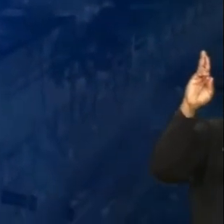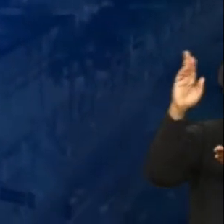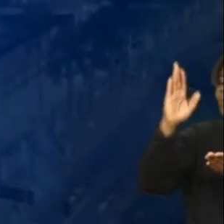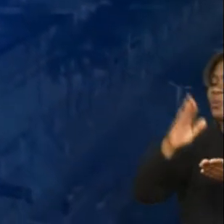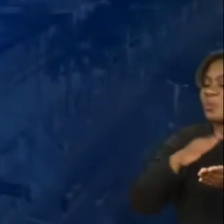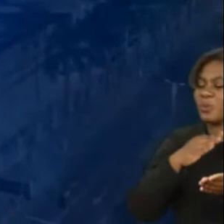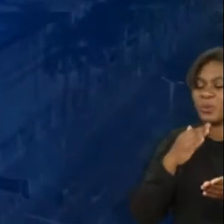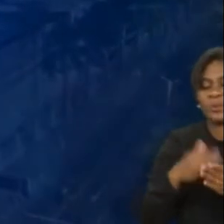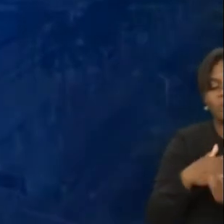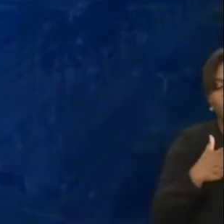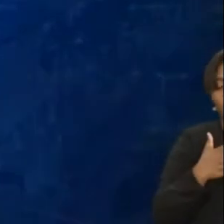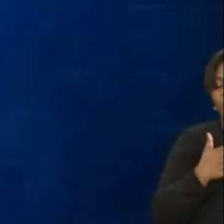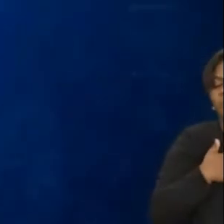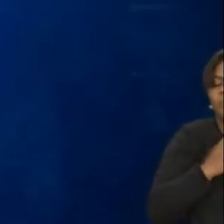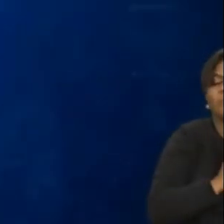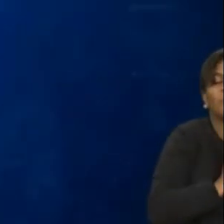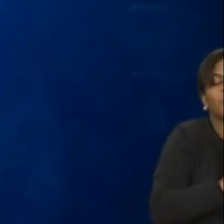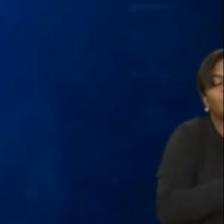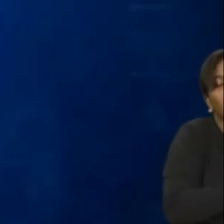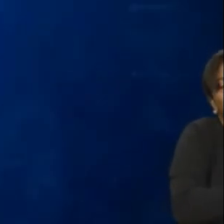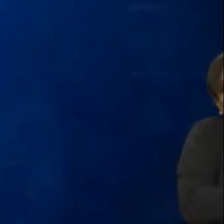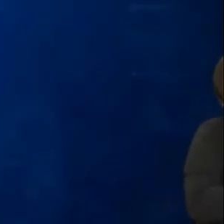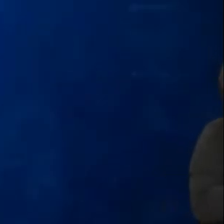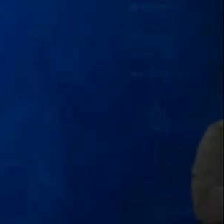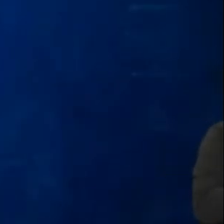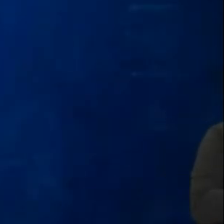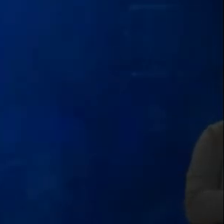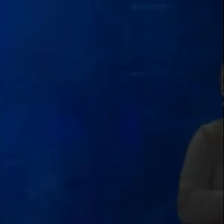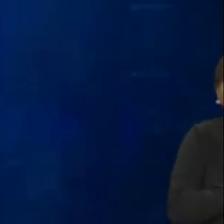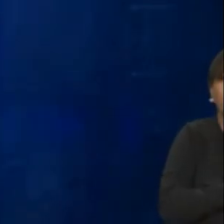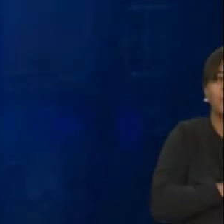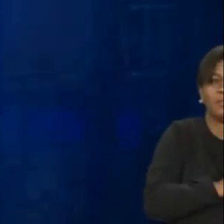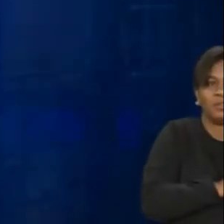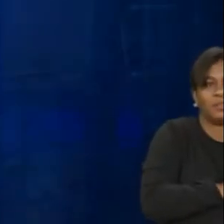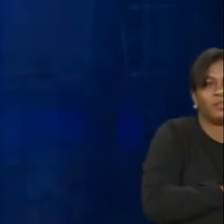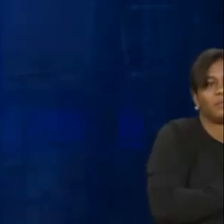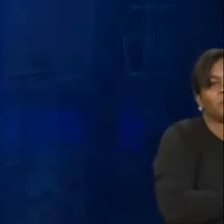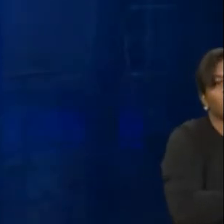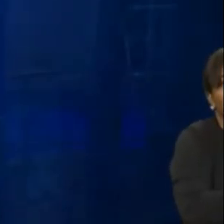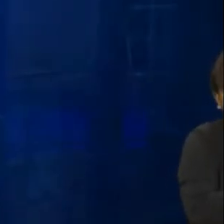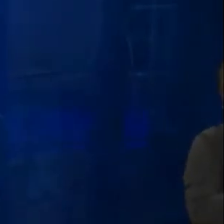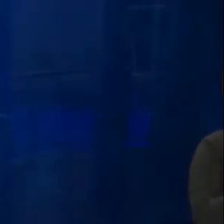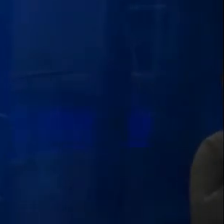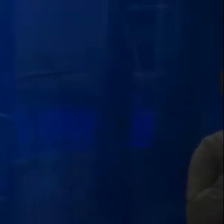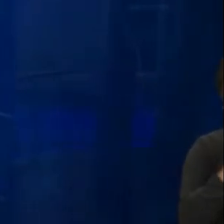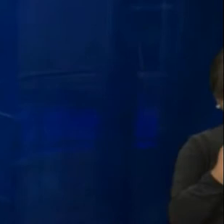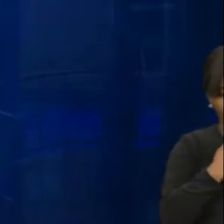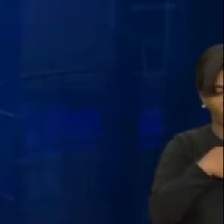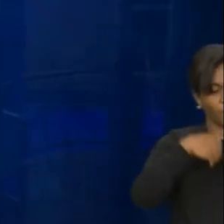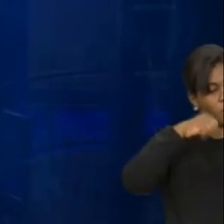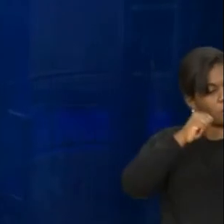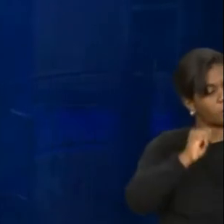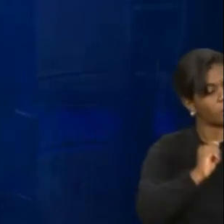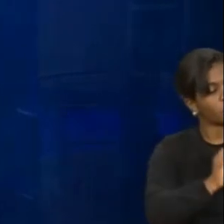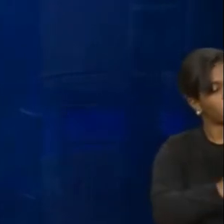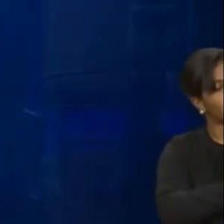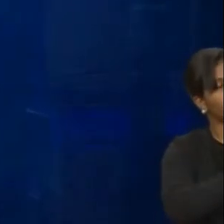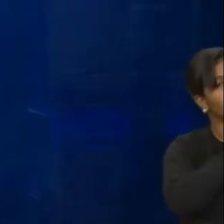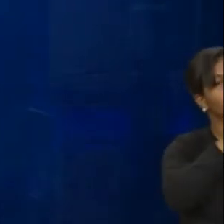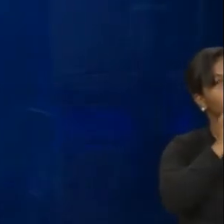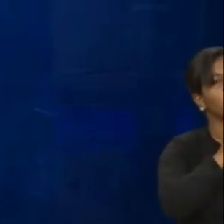exaltar com tudo. O meu amor. O meu amor. Eu te louvarei. Eu